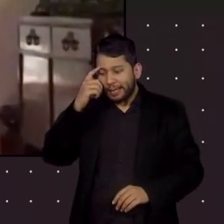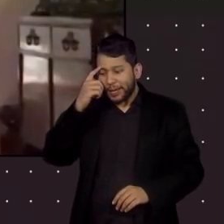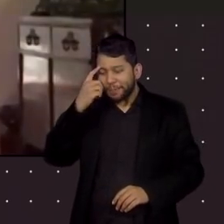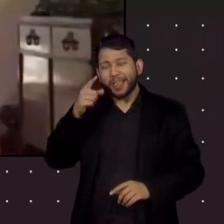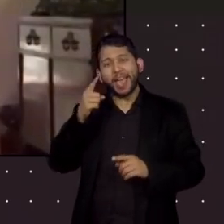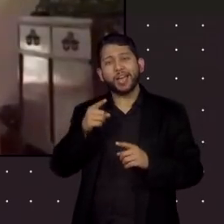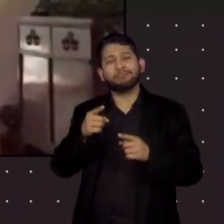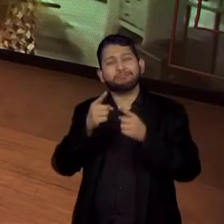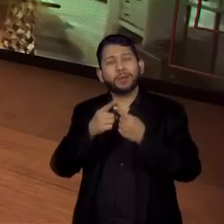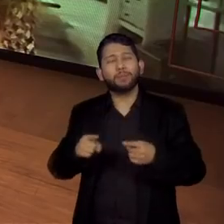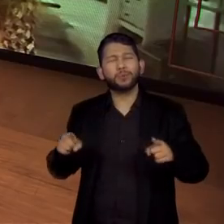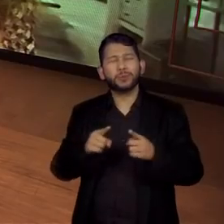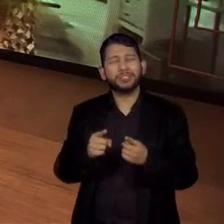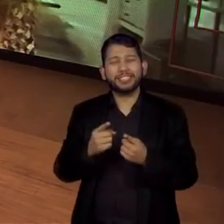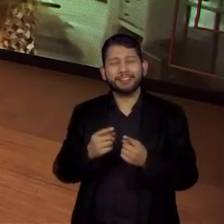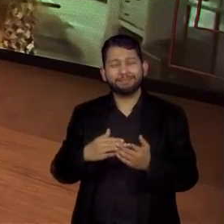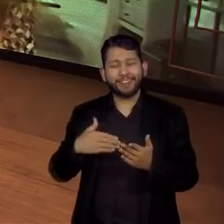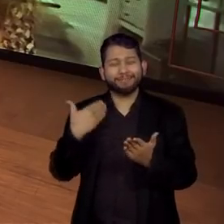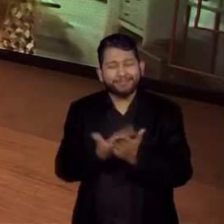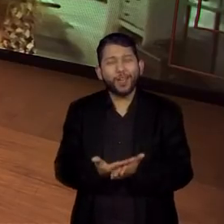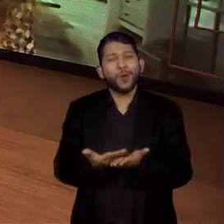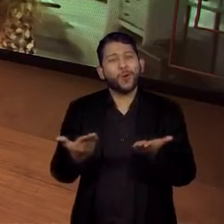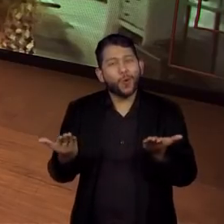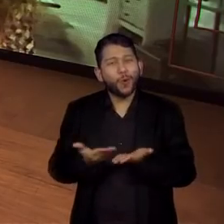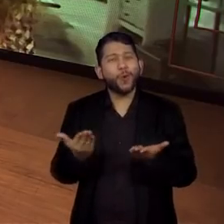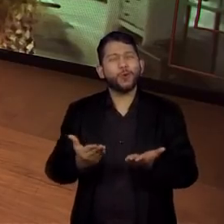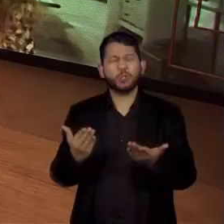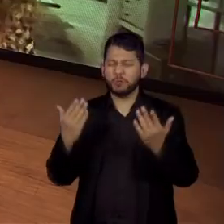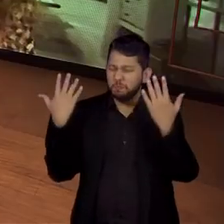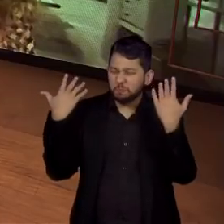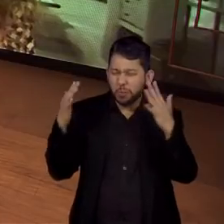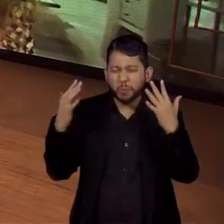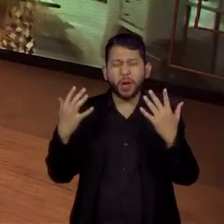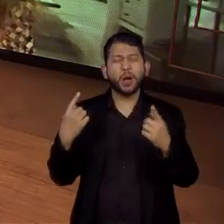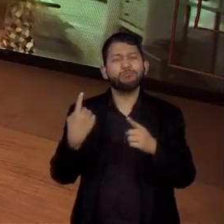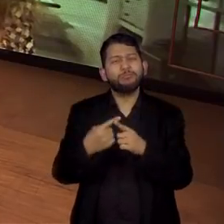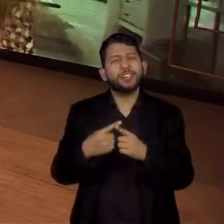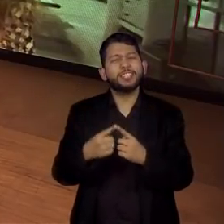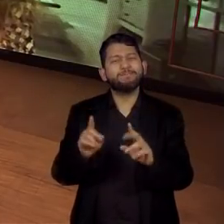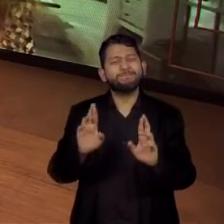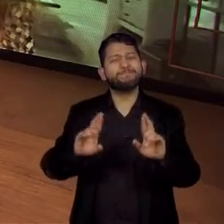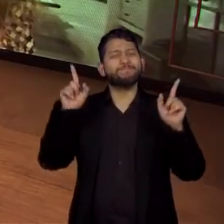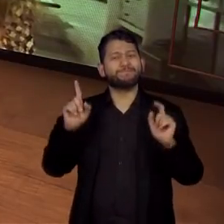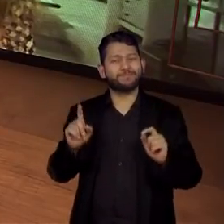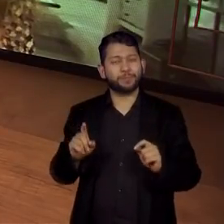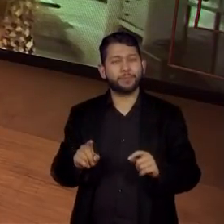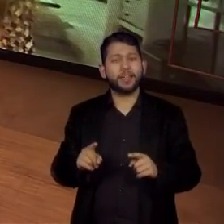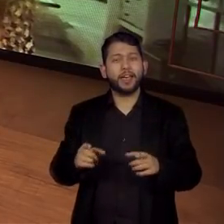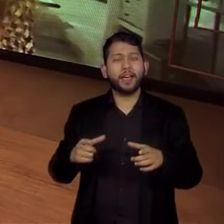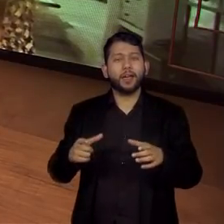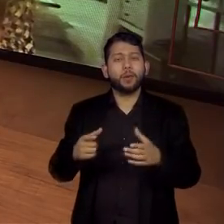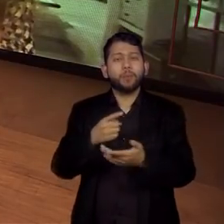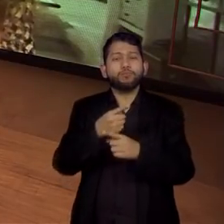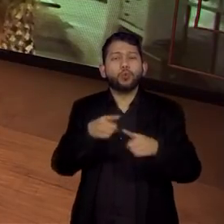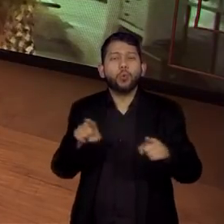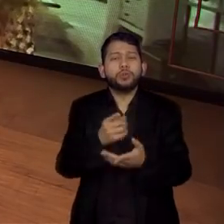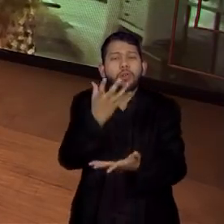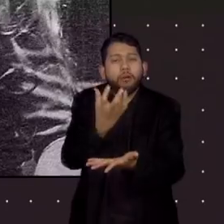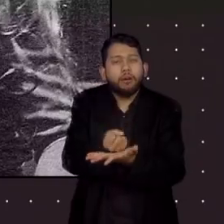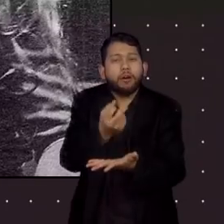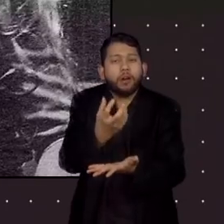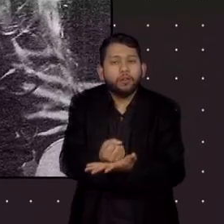que até hoje é muito comemorado, um disco muito diferente. Foi um disco todo produzido pelo